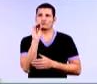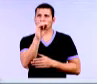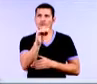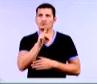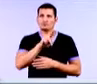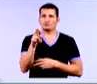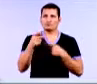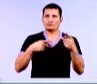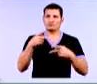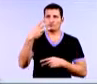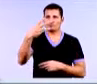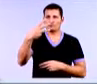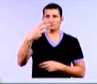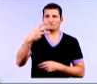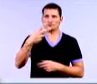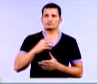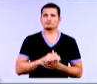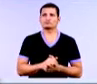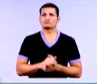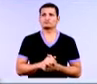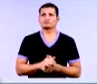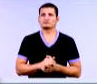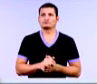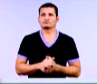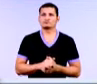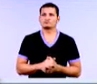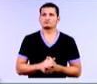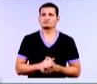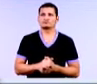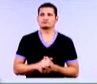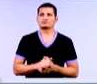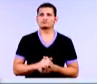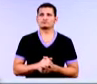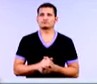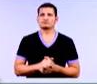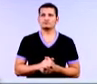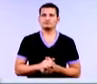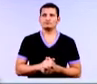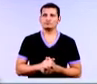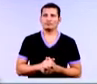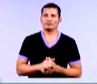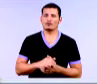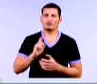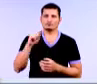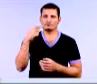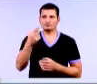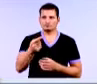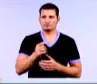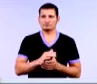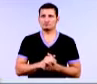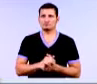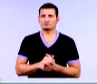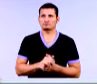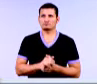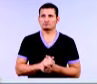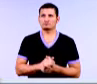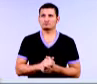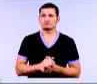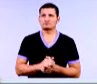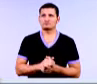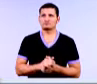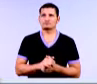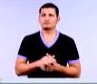de projeto 3 para esse cara aqui, beleza? Então, depois de feito isso, nós deixamos as opções